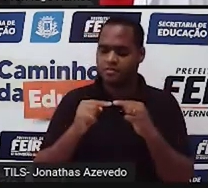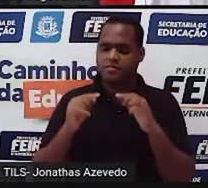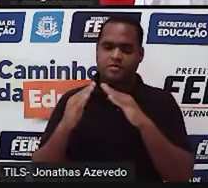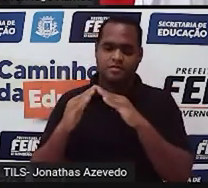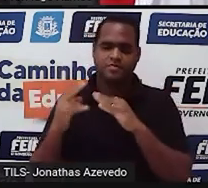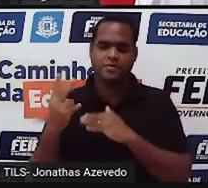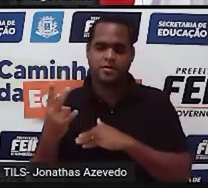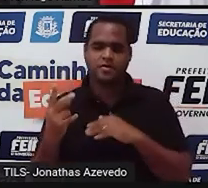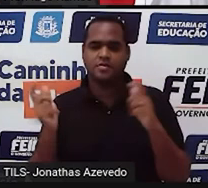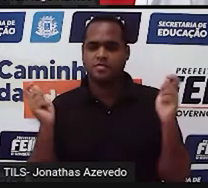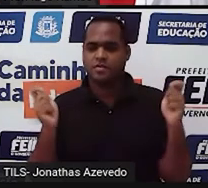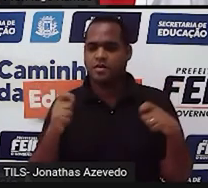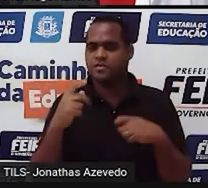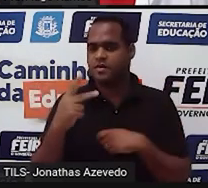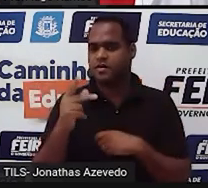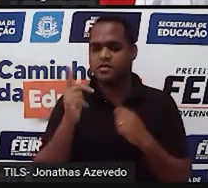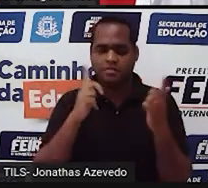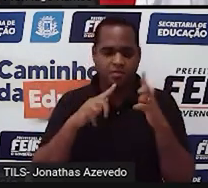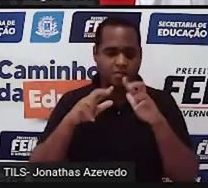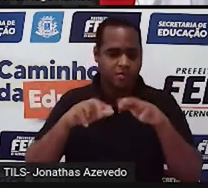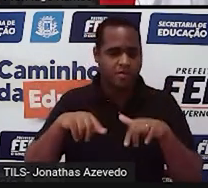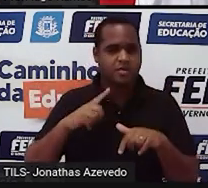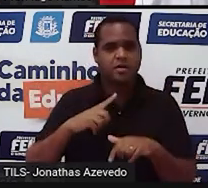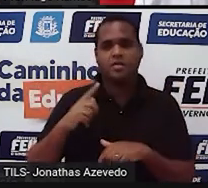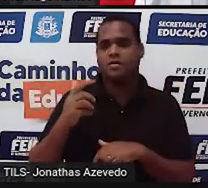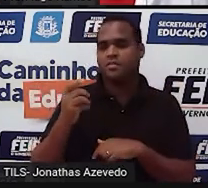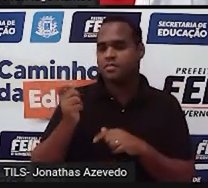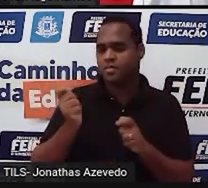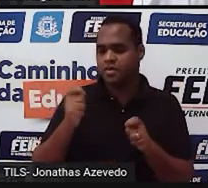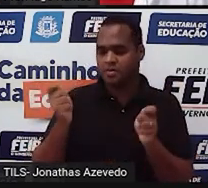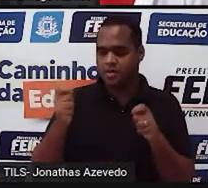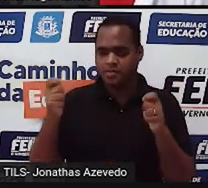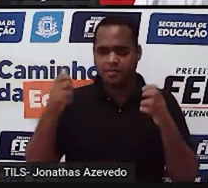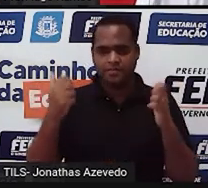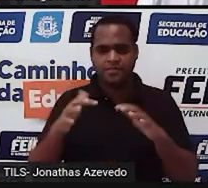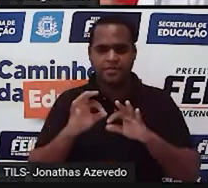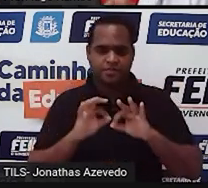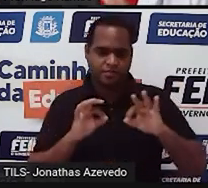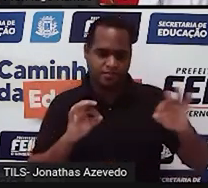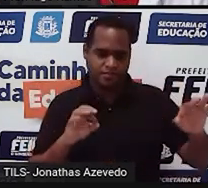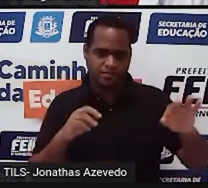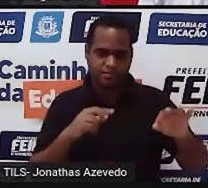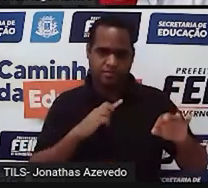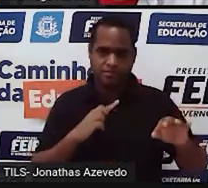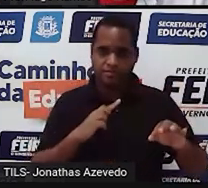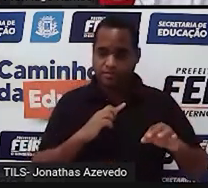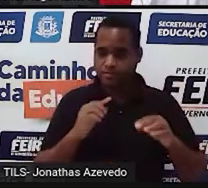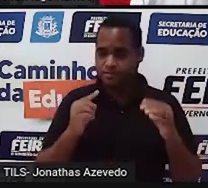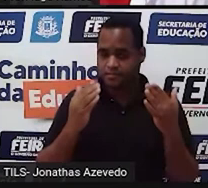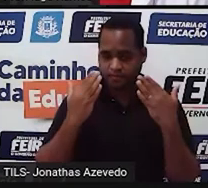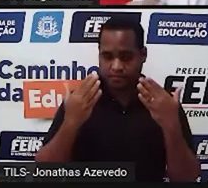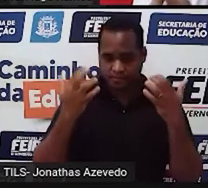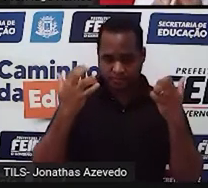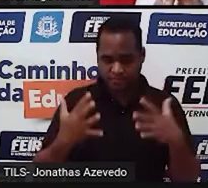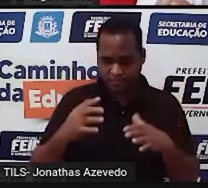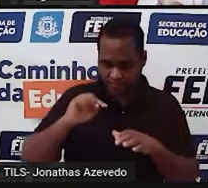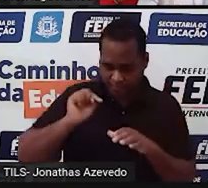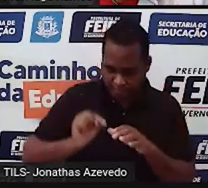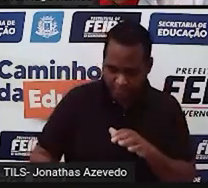dois e você pode ir subindo subindo subindo subindo e a distância desse ponto que representa o poço